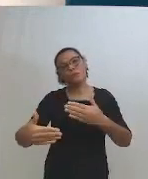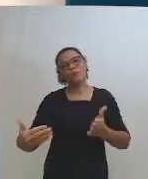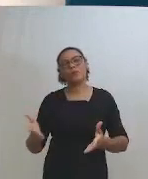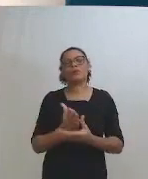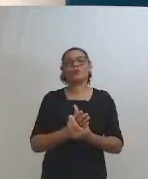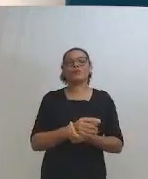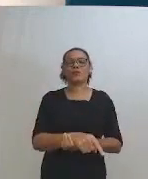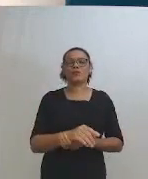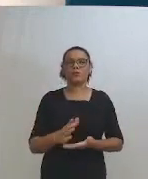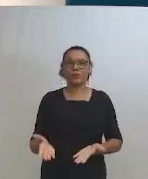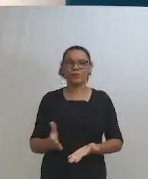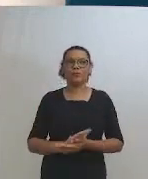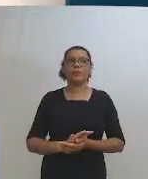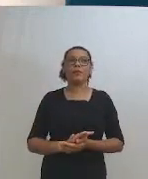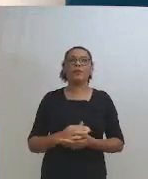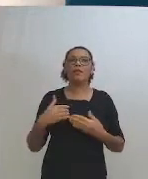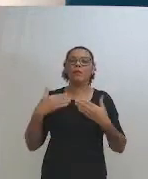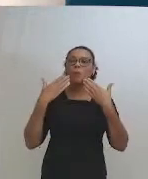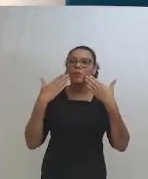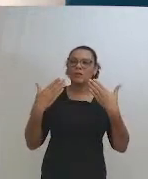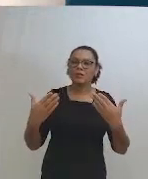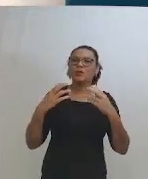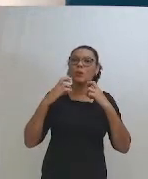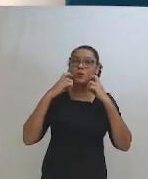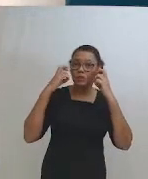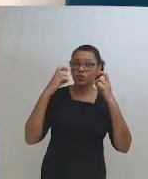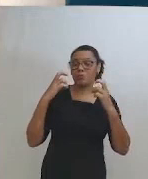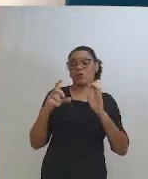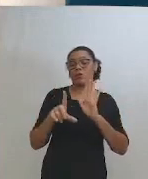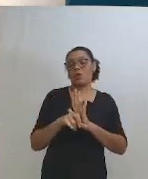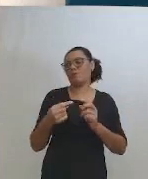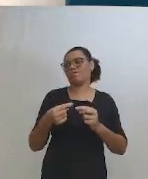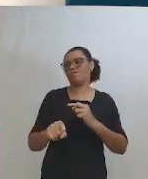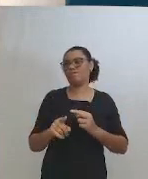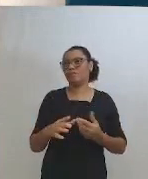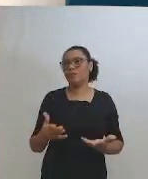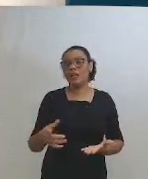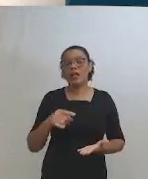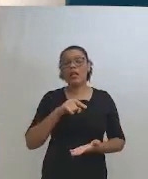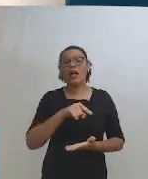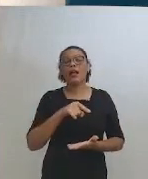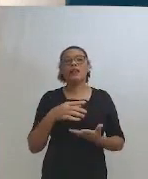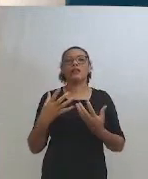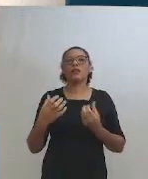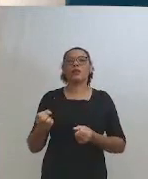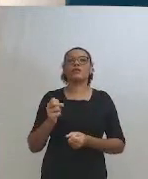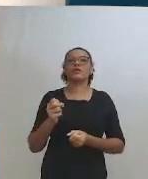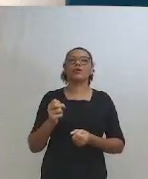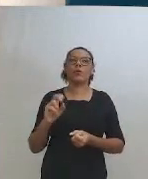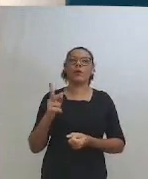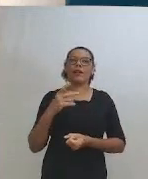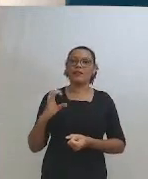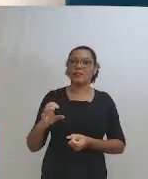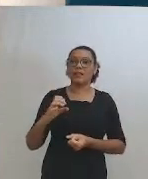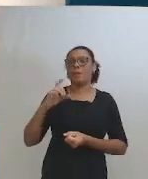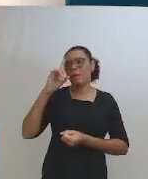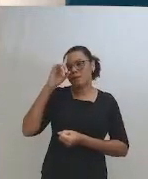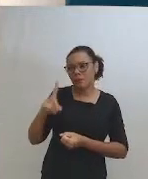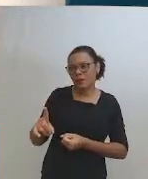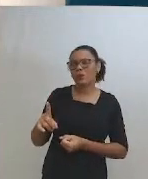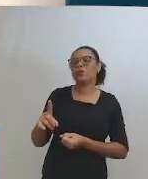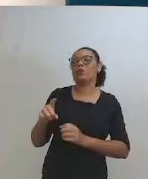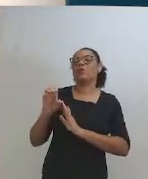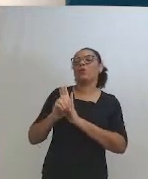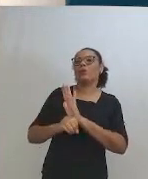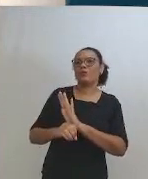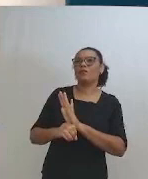configurando-se, portanto, o constrangimento ilegal. E aí ele não conheceu do habeas corpus, mas concedeu a ordem de ofício para revogar